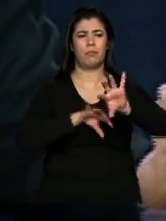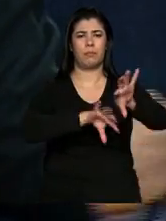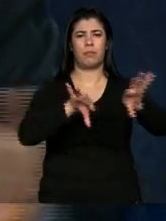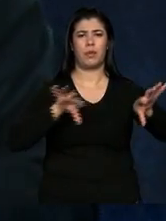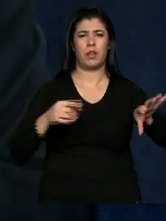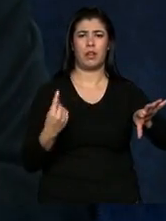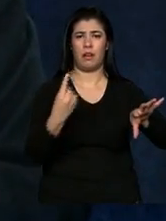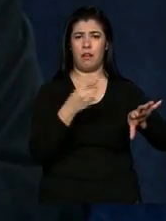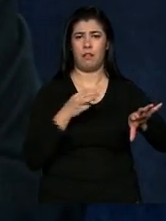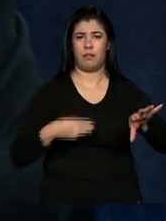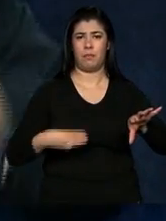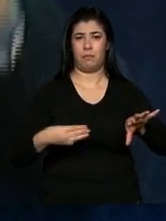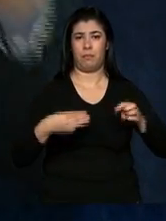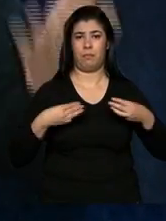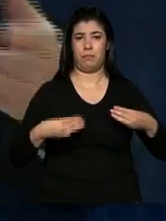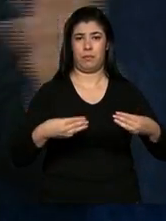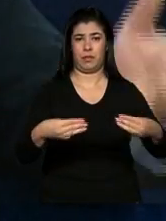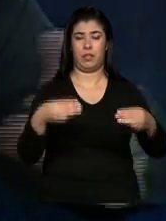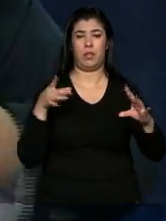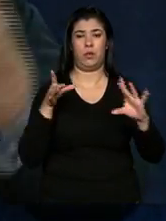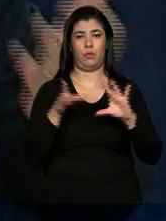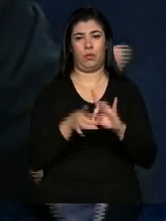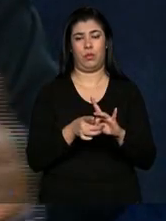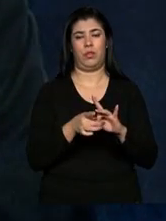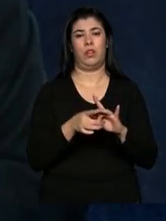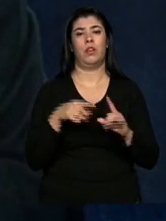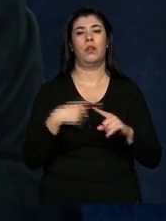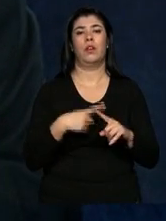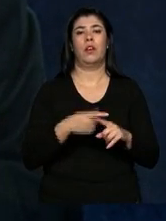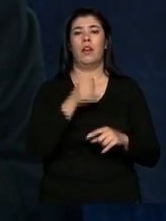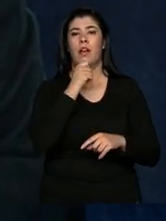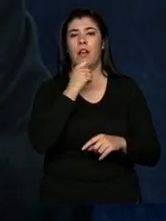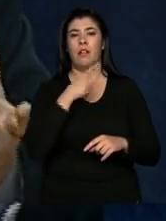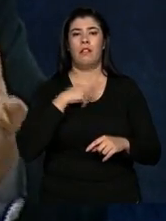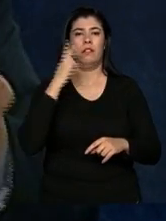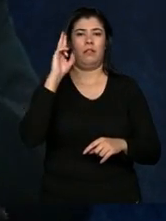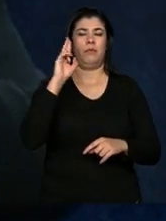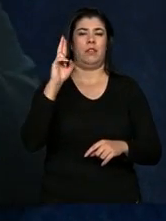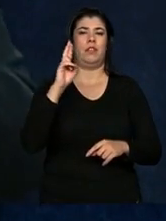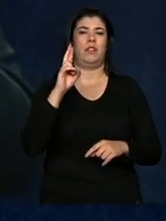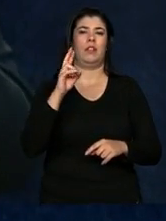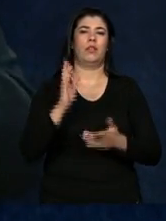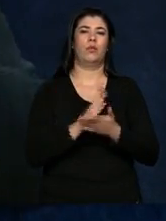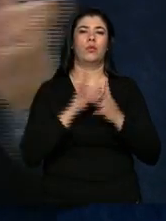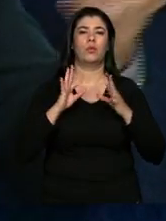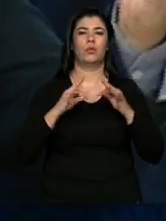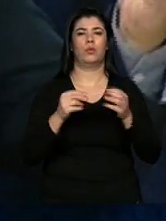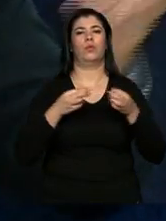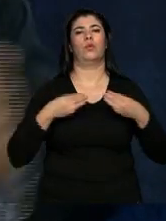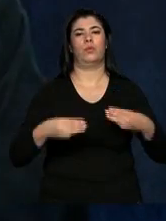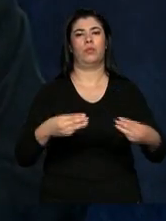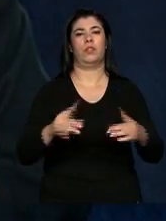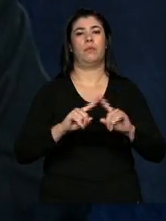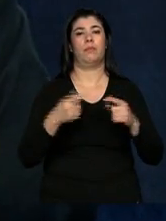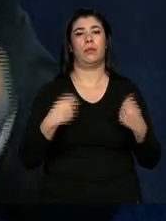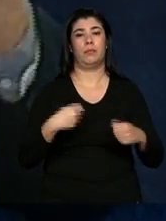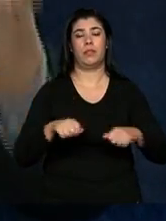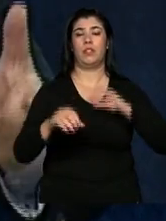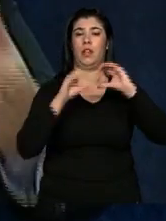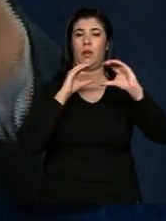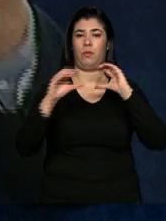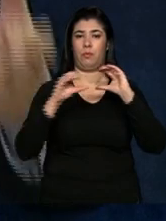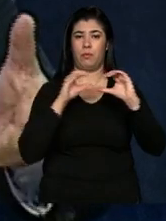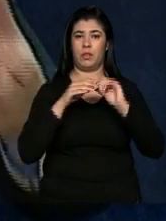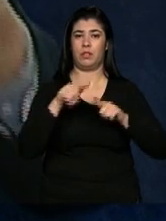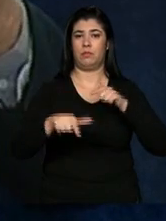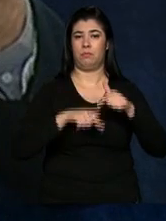parceria dos Ministérios que inclui também outros Ministérios que não estão aqui hoje e que a comunicação de certa forma tem um papel transversal pelo papel